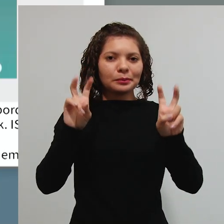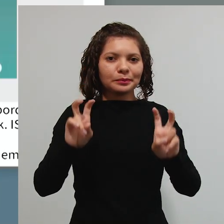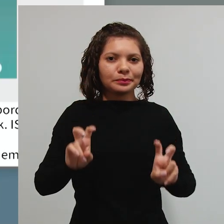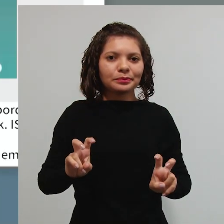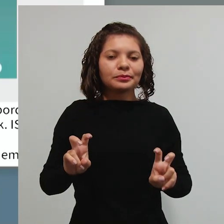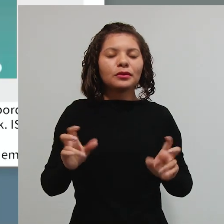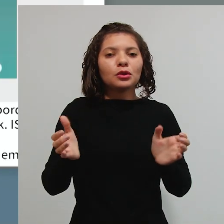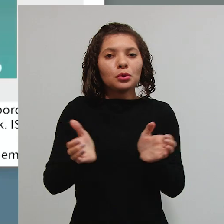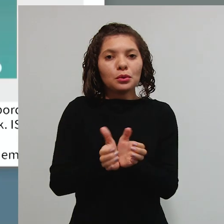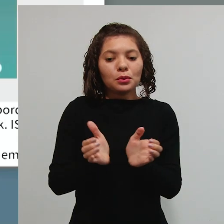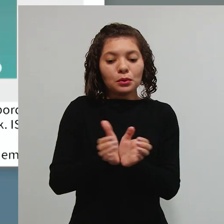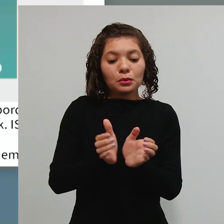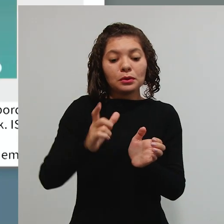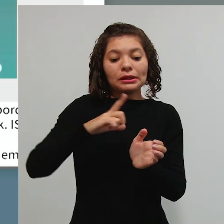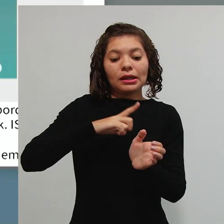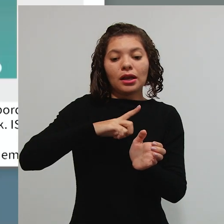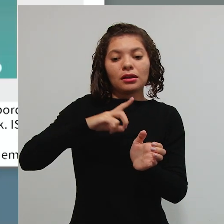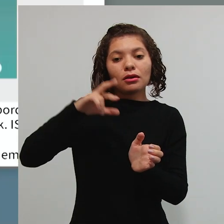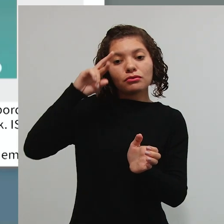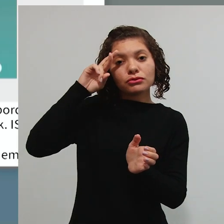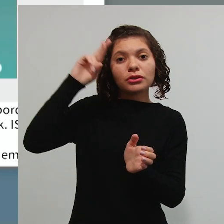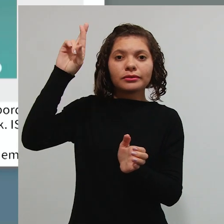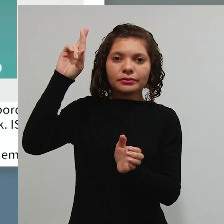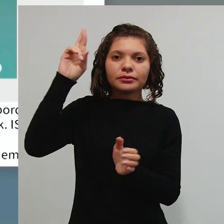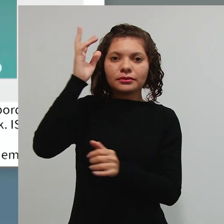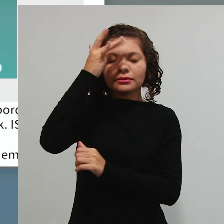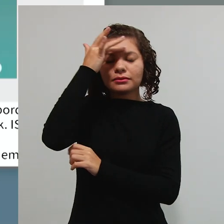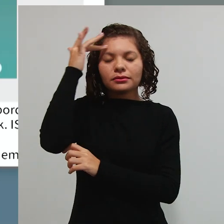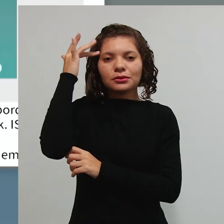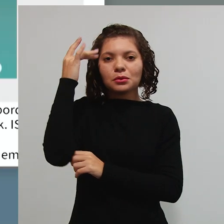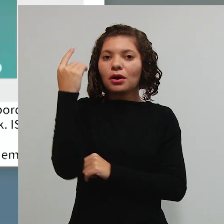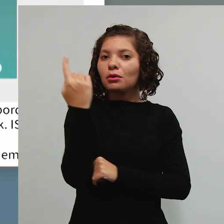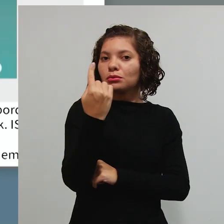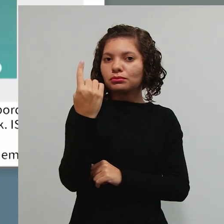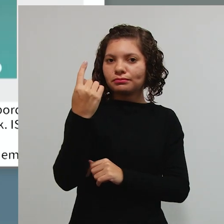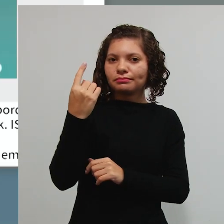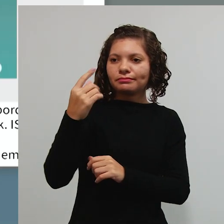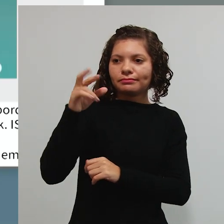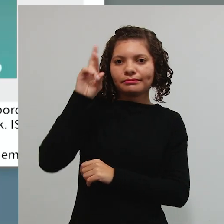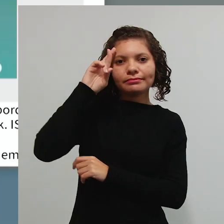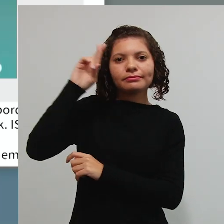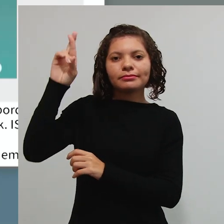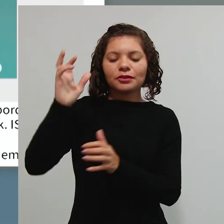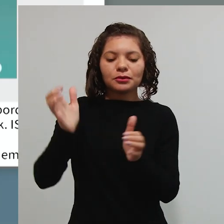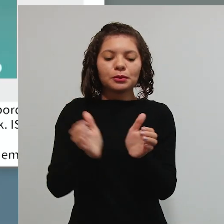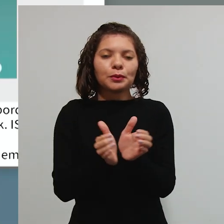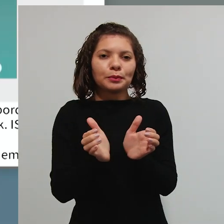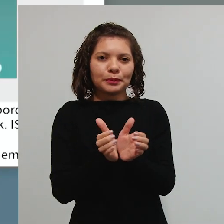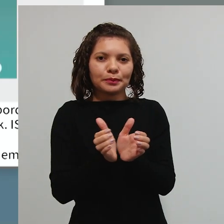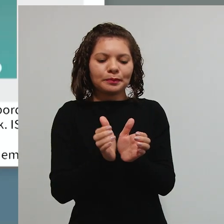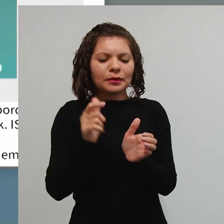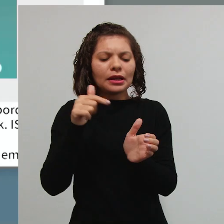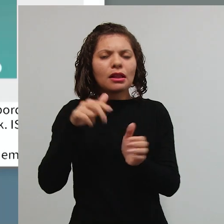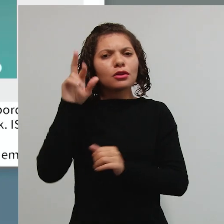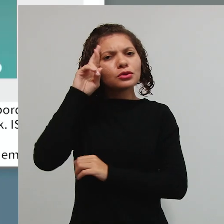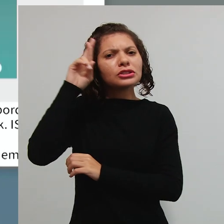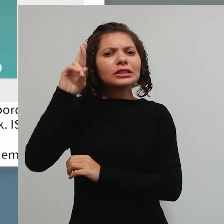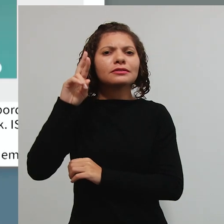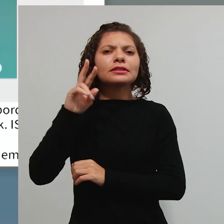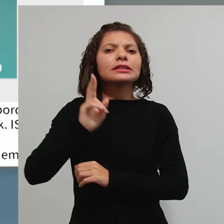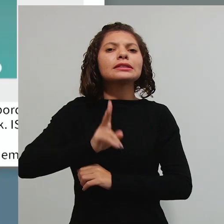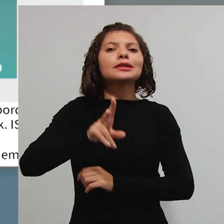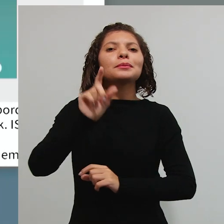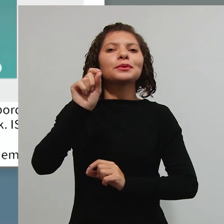Esse grupo ele é guiado por um moderador. Então, do grupo será o moderador, que vai sempre